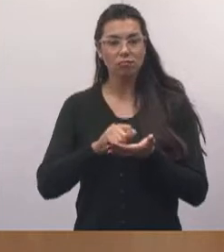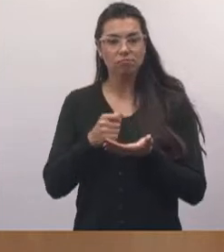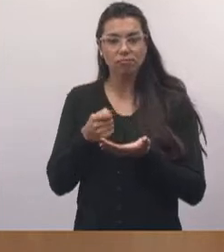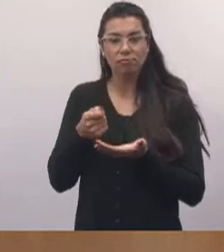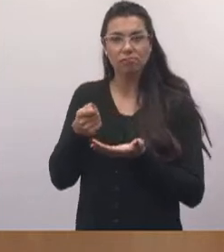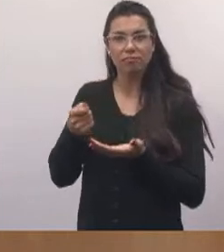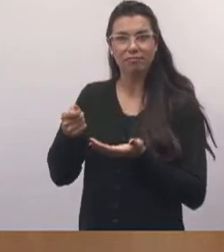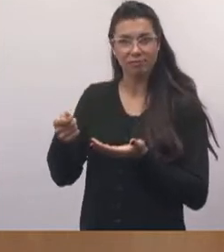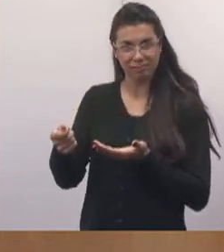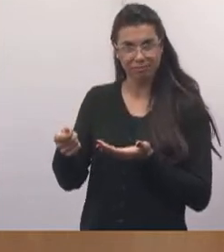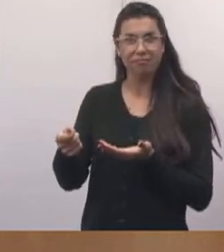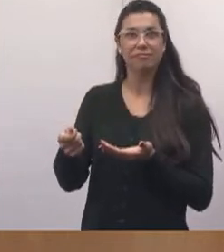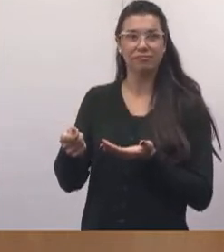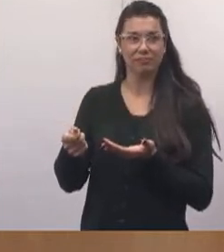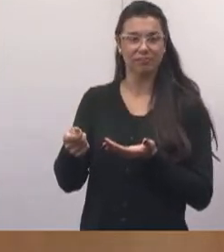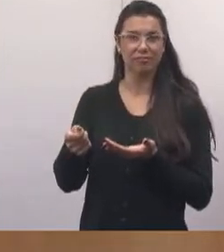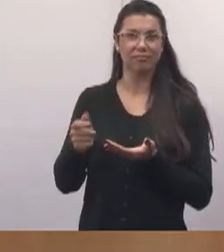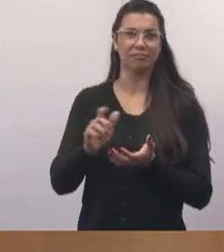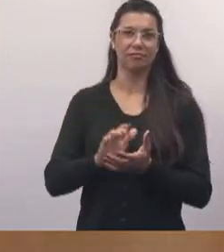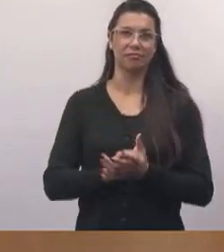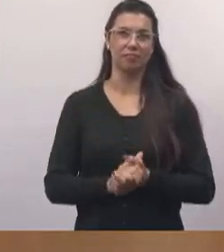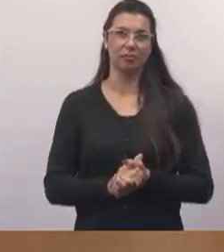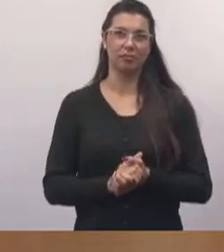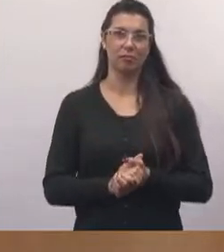passado no molho.